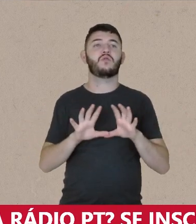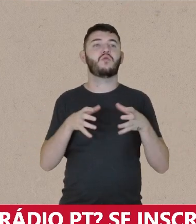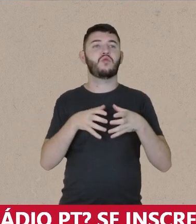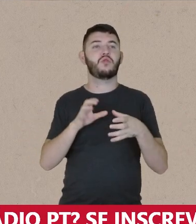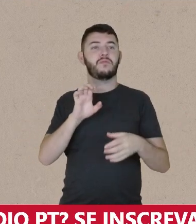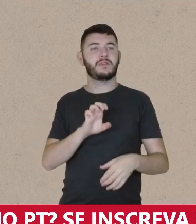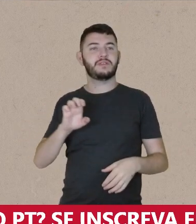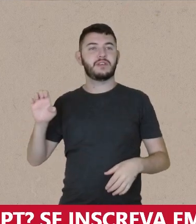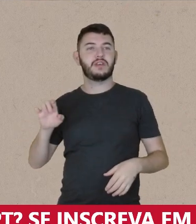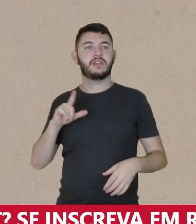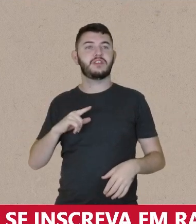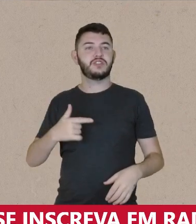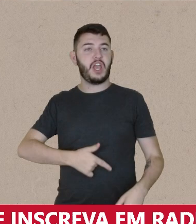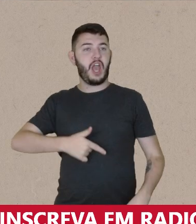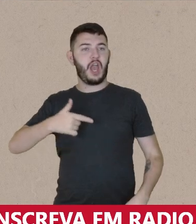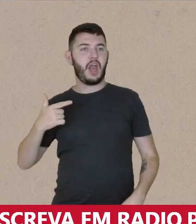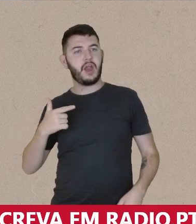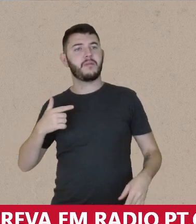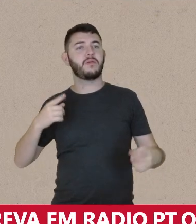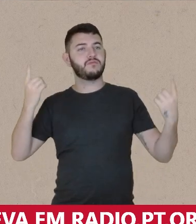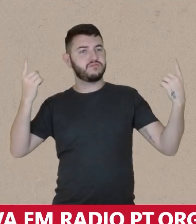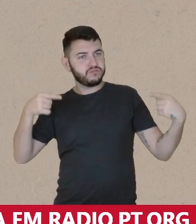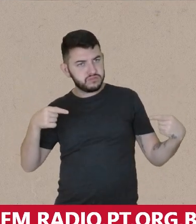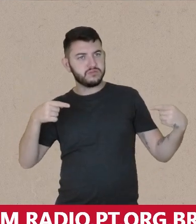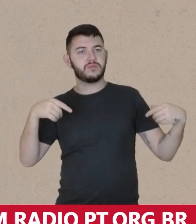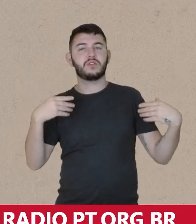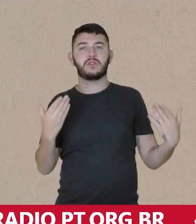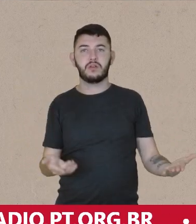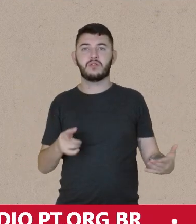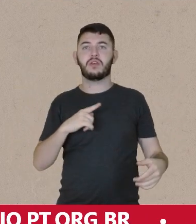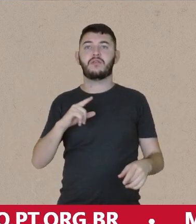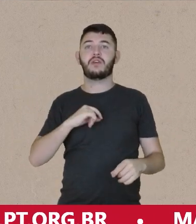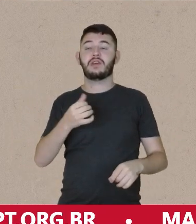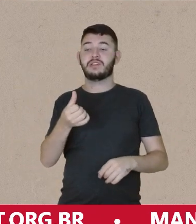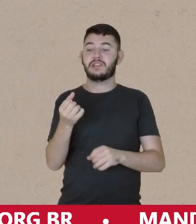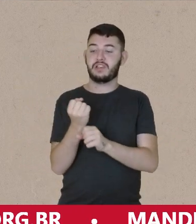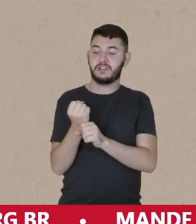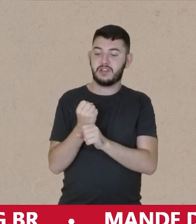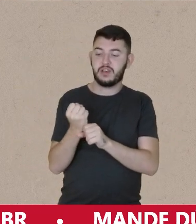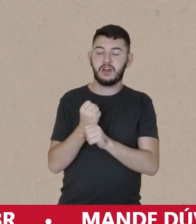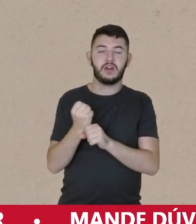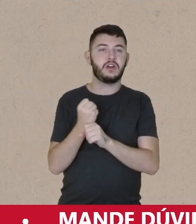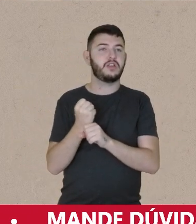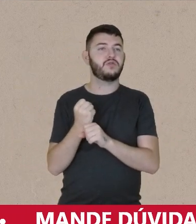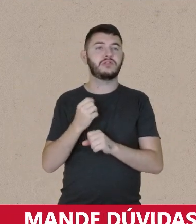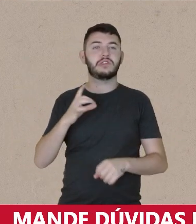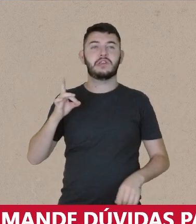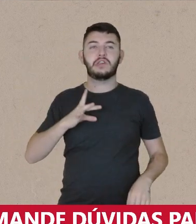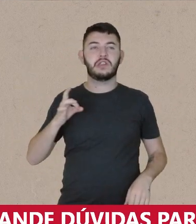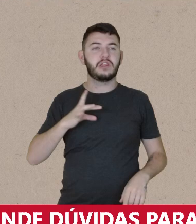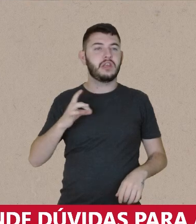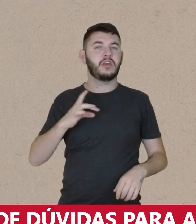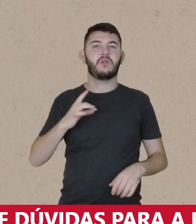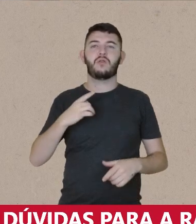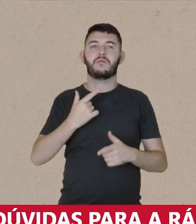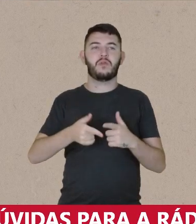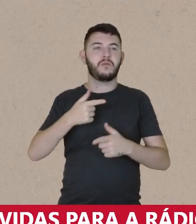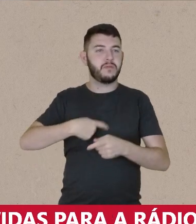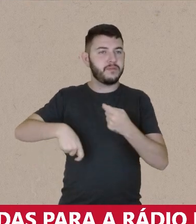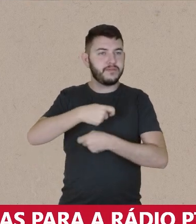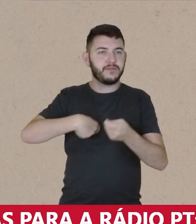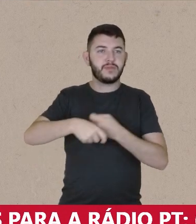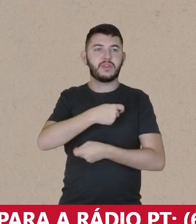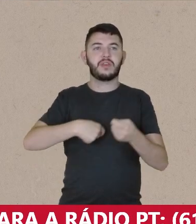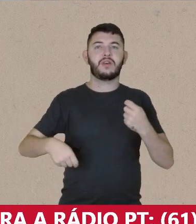de terror e de crescimento econômico. Sabe o que aconteceu em 74? O povo derrotou a ditadura nas urnas. De